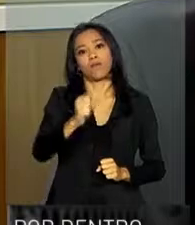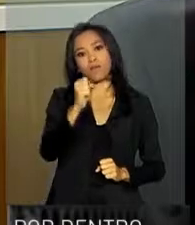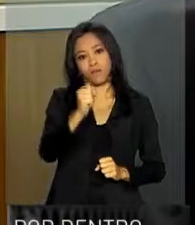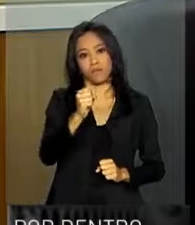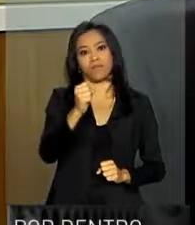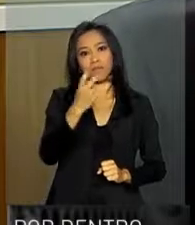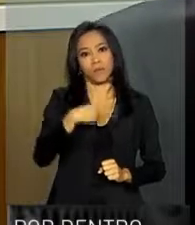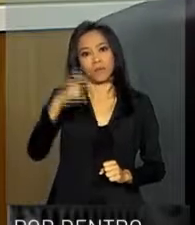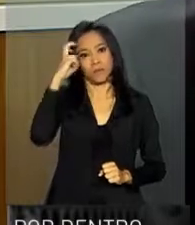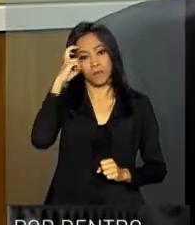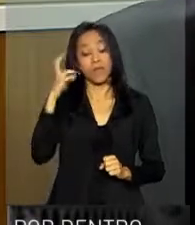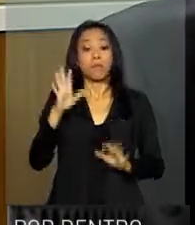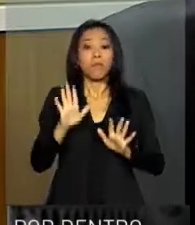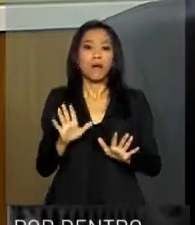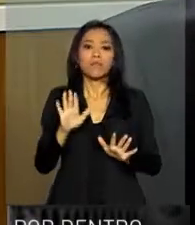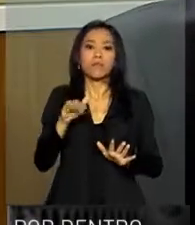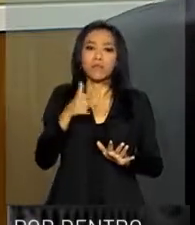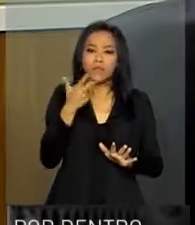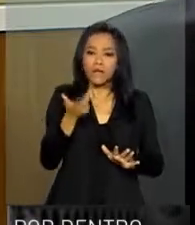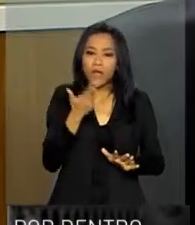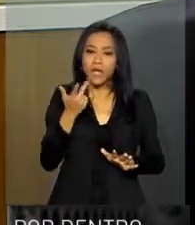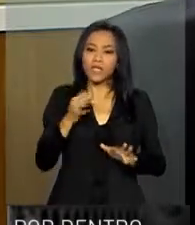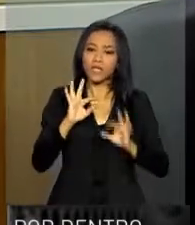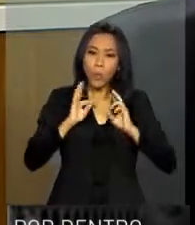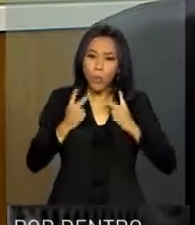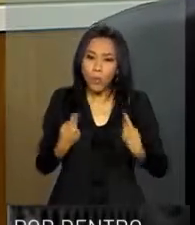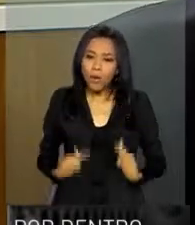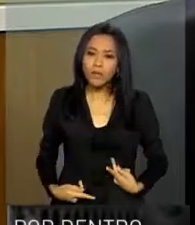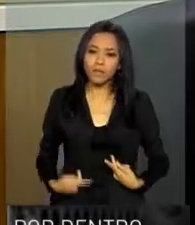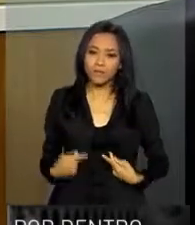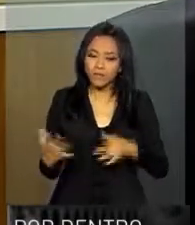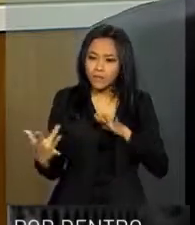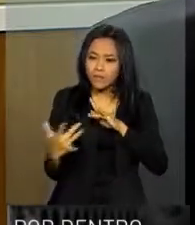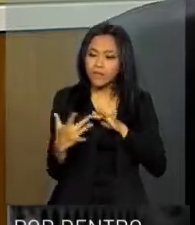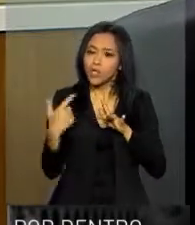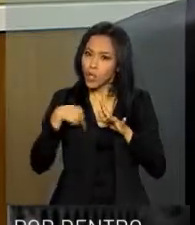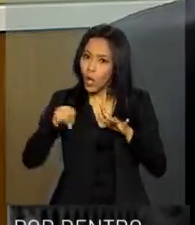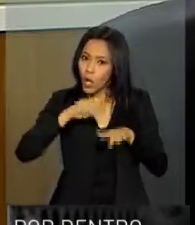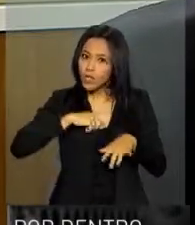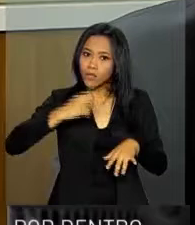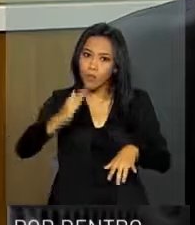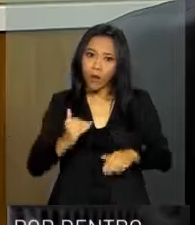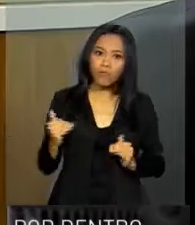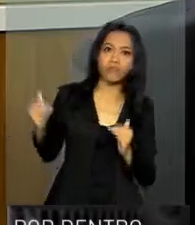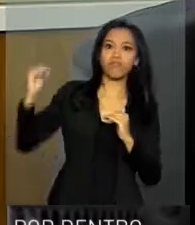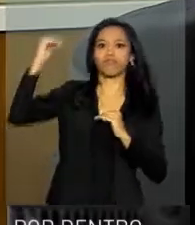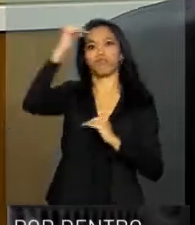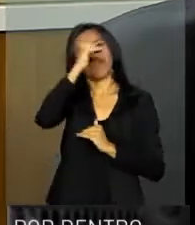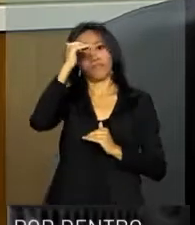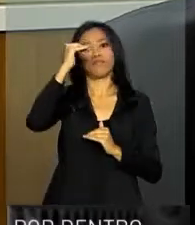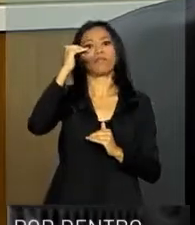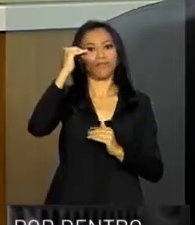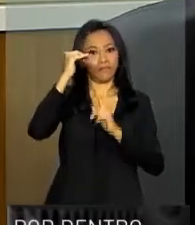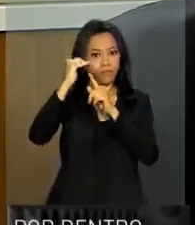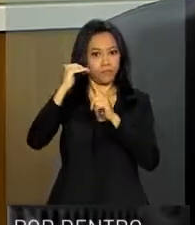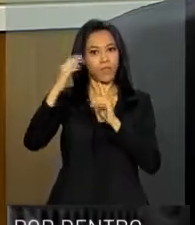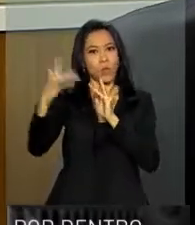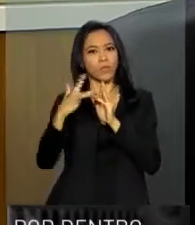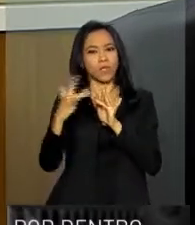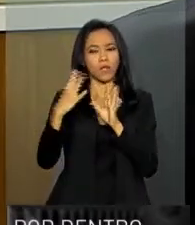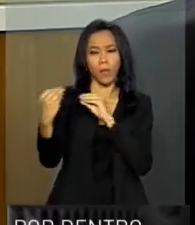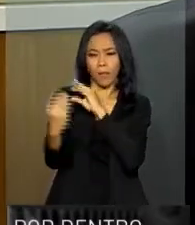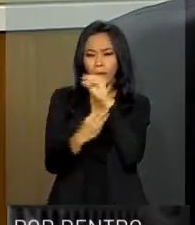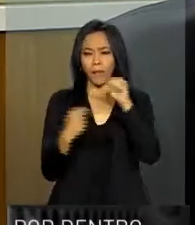mas quando se trata desse grau de humanidade nós também estamos no topo da relação humana então é muito